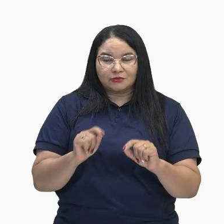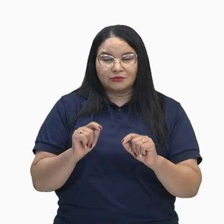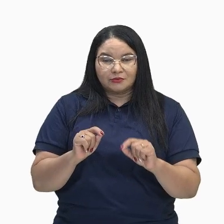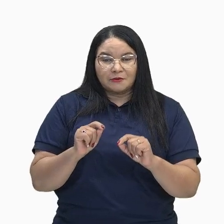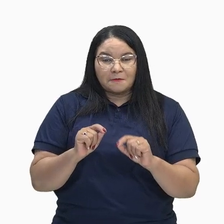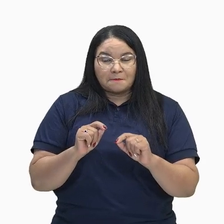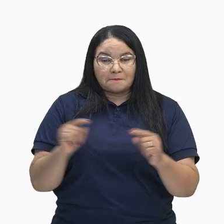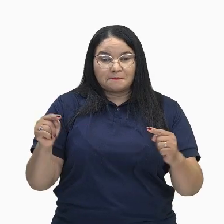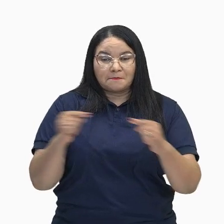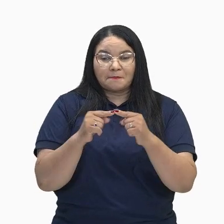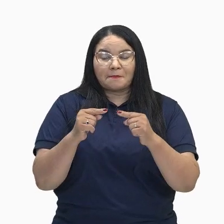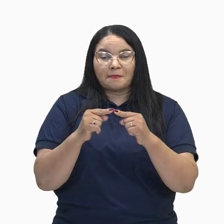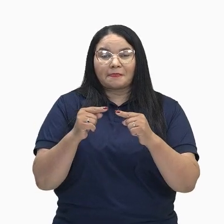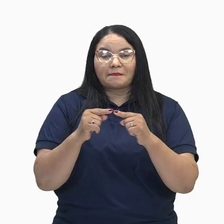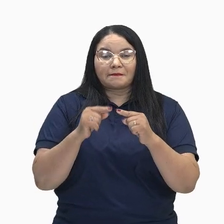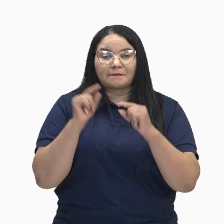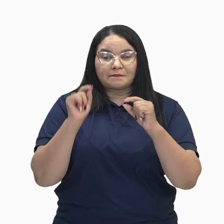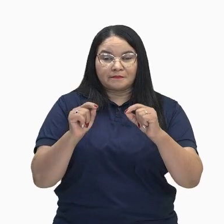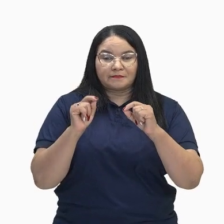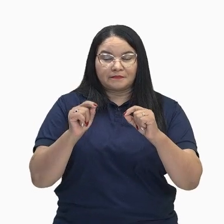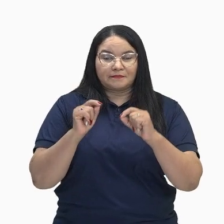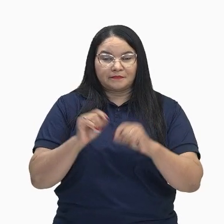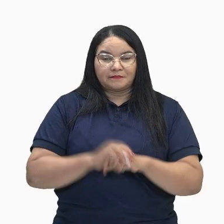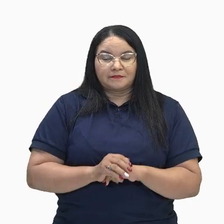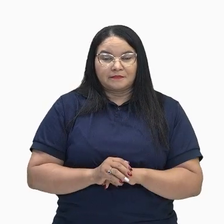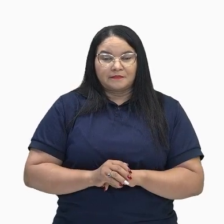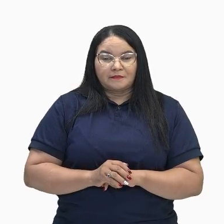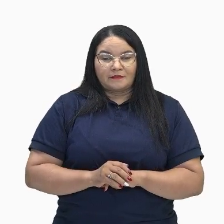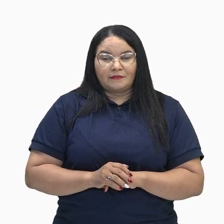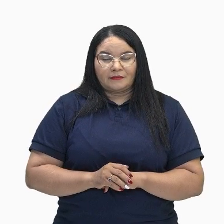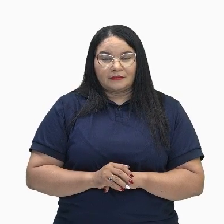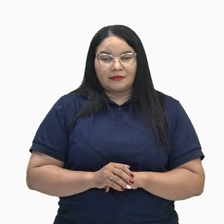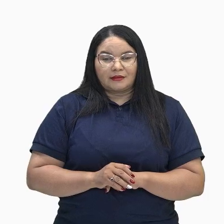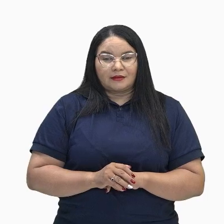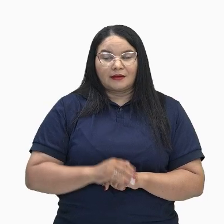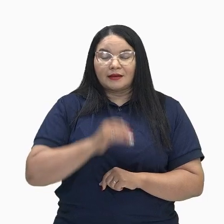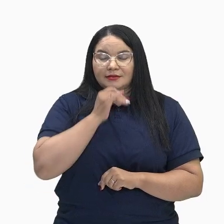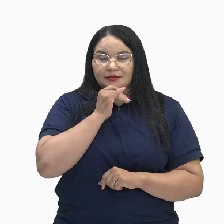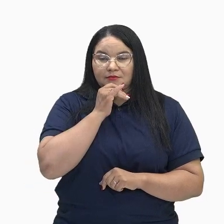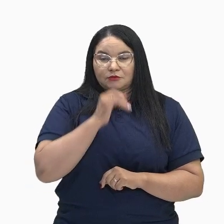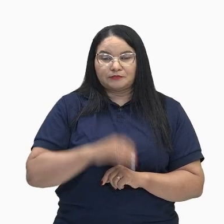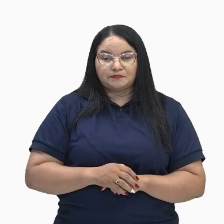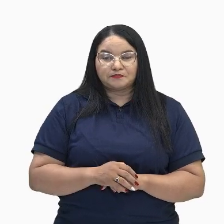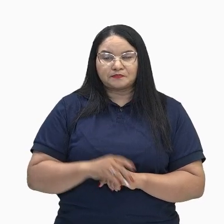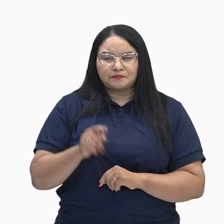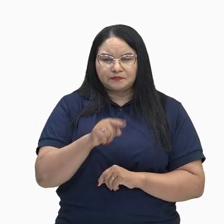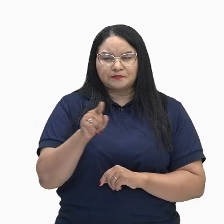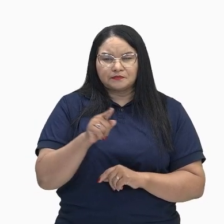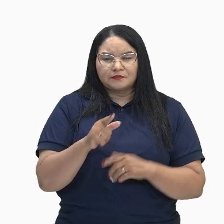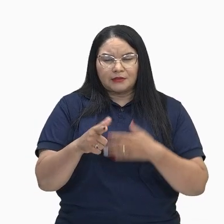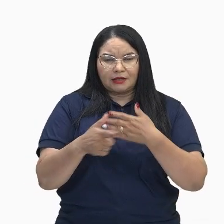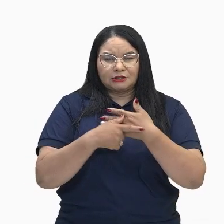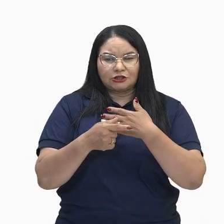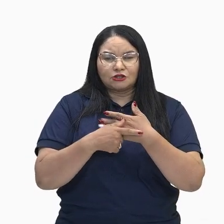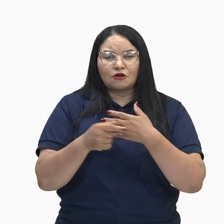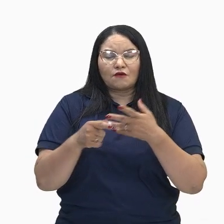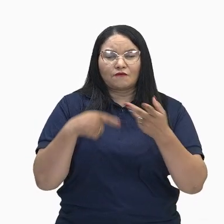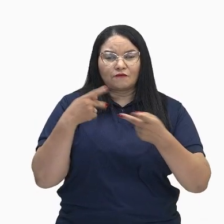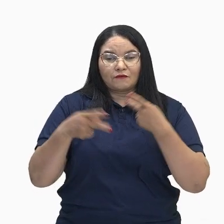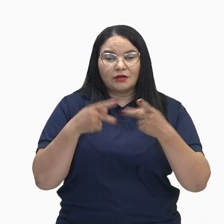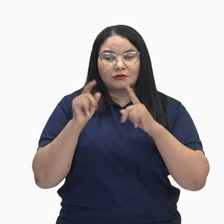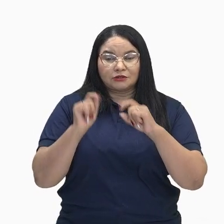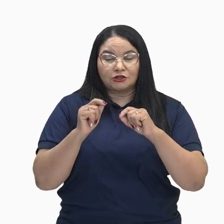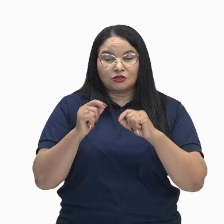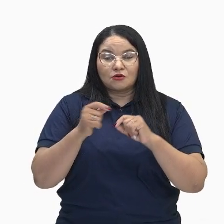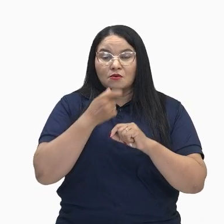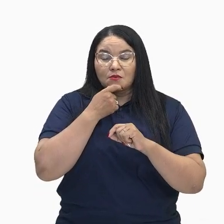nesse texto, nós vamos notar que quando o escritor diz senhores rompendo galas,